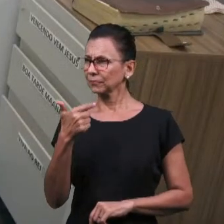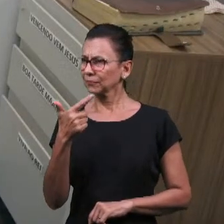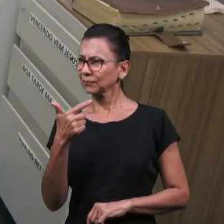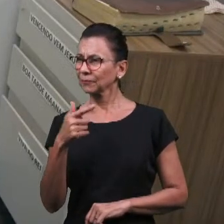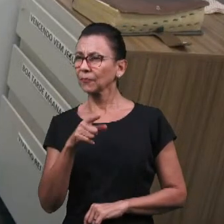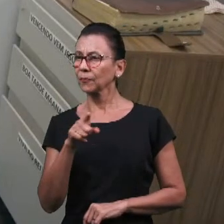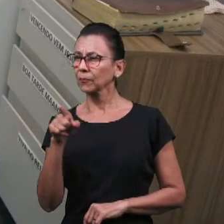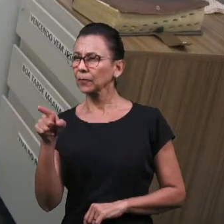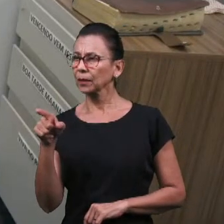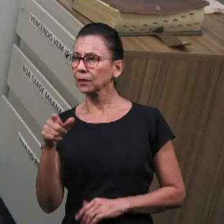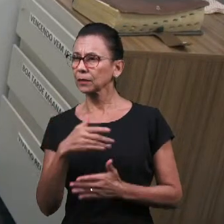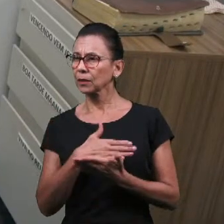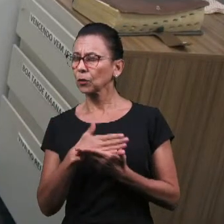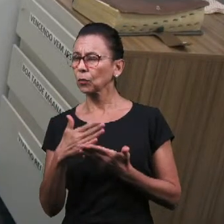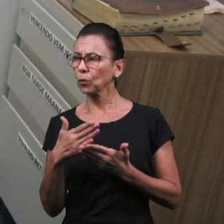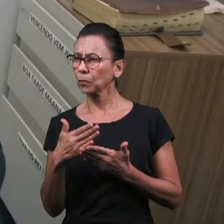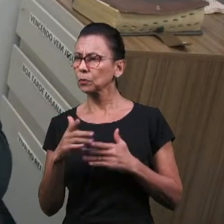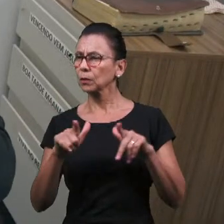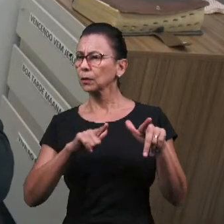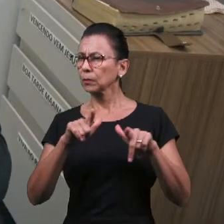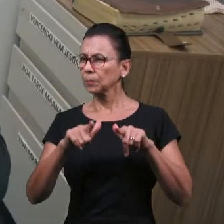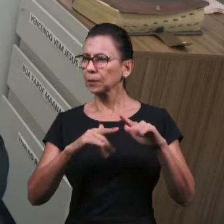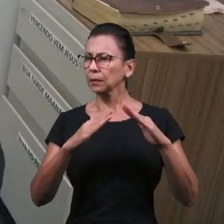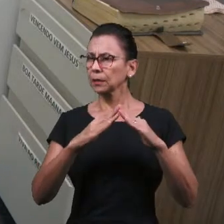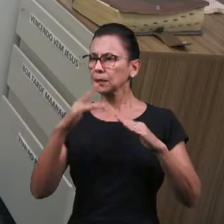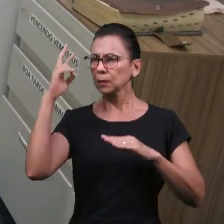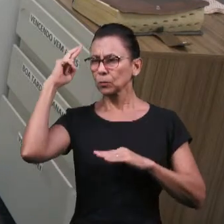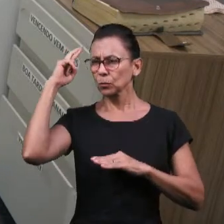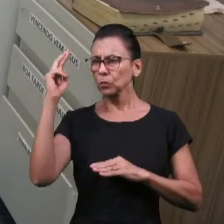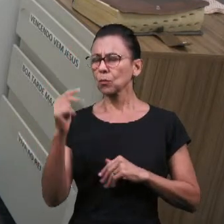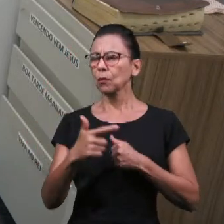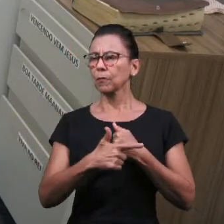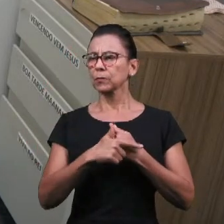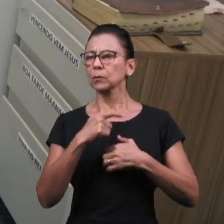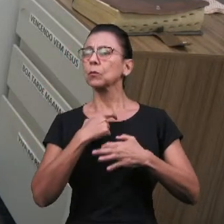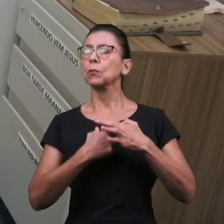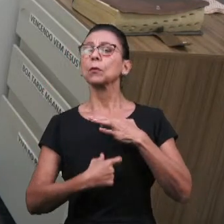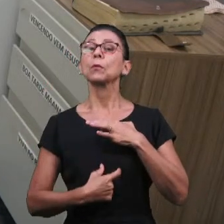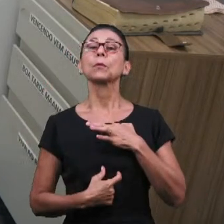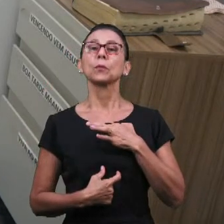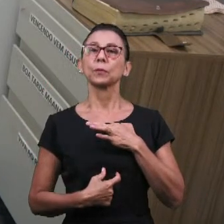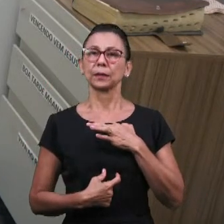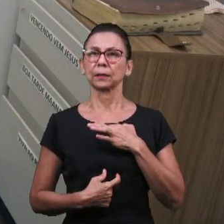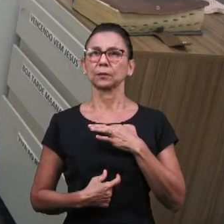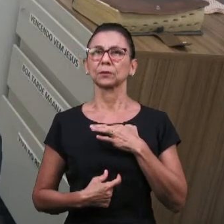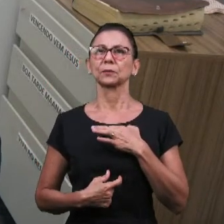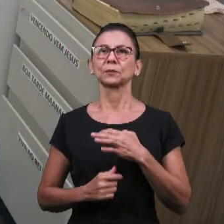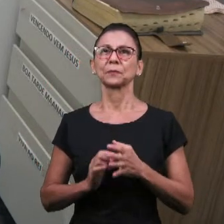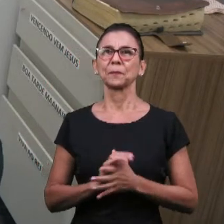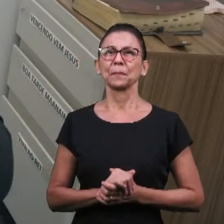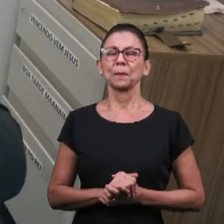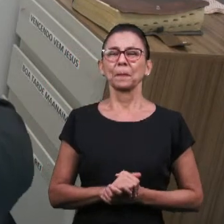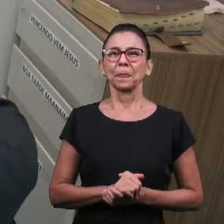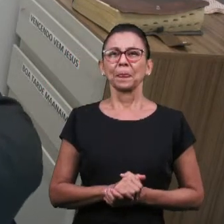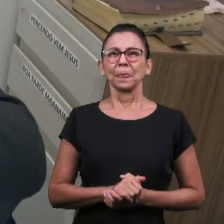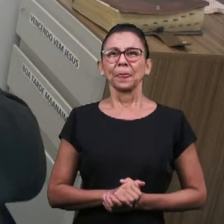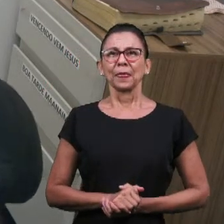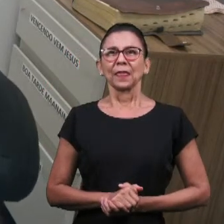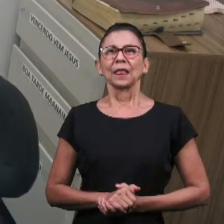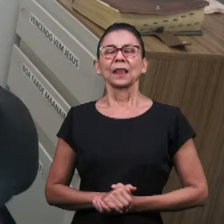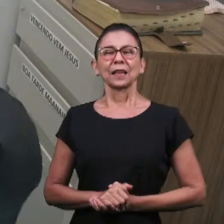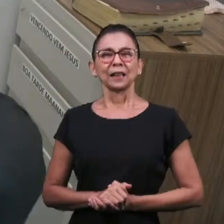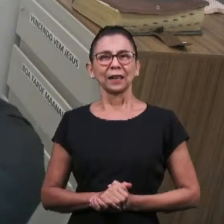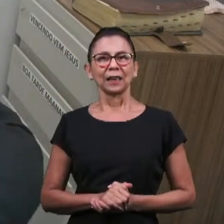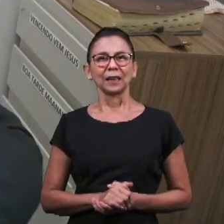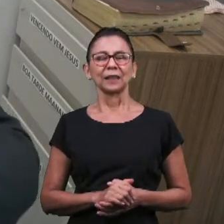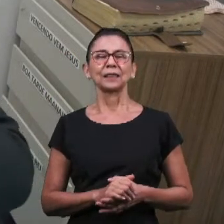pastor começou ali a trabalhar na casa do Senhor já como obreiro, né? Na casa do Senhor. O senhor lembra dessa época? Como é que foi esse chamado? Obreiro, depois aí